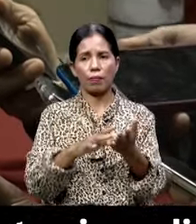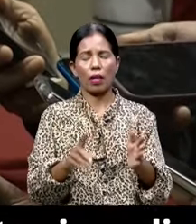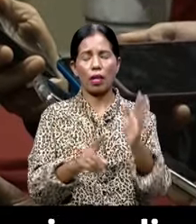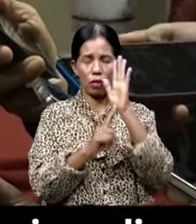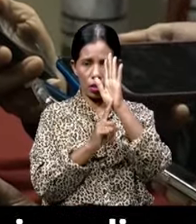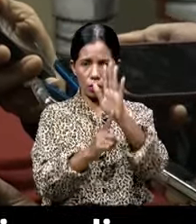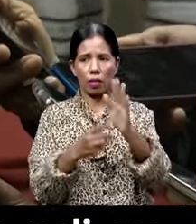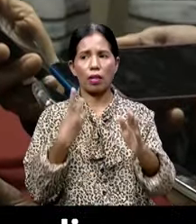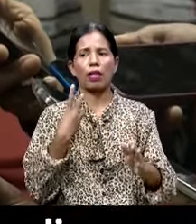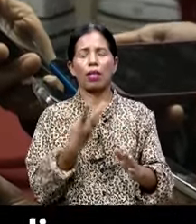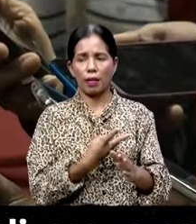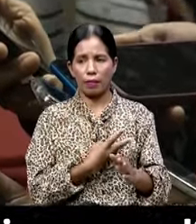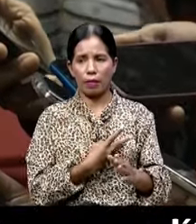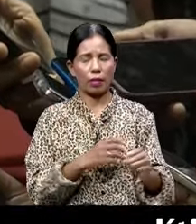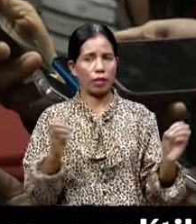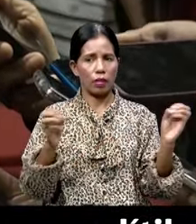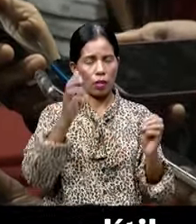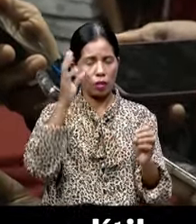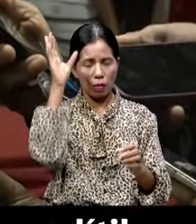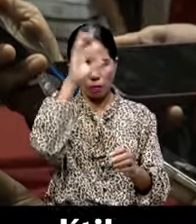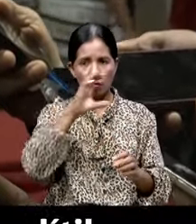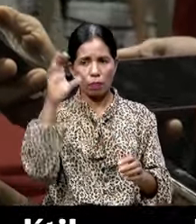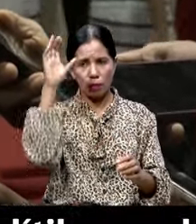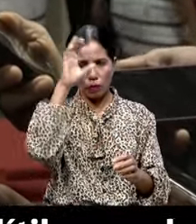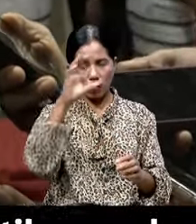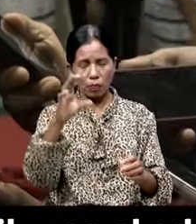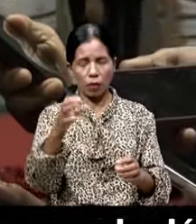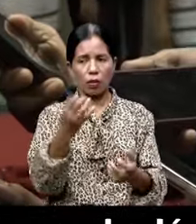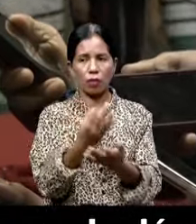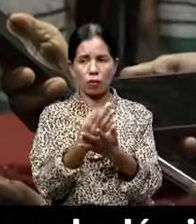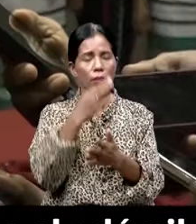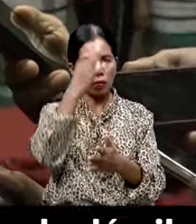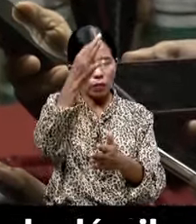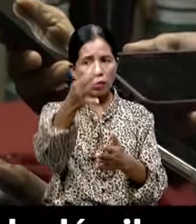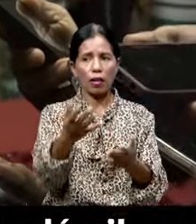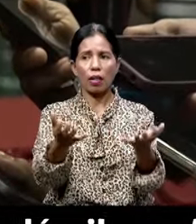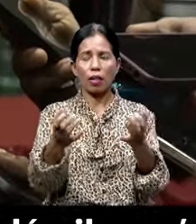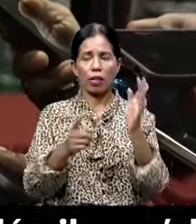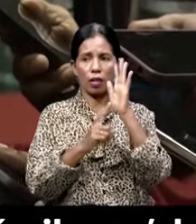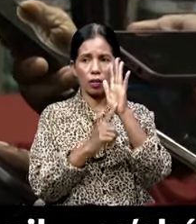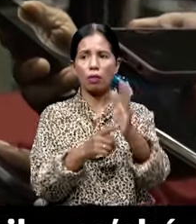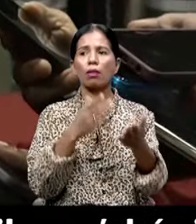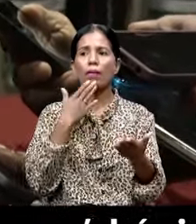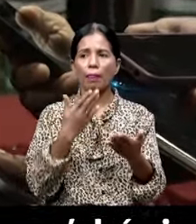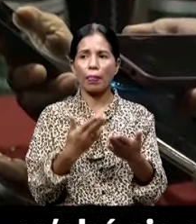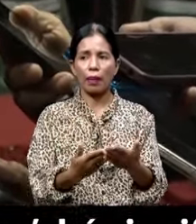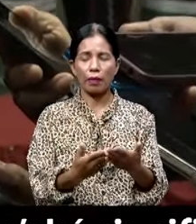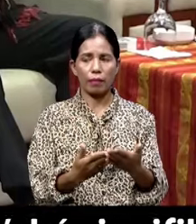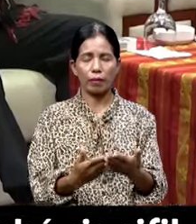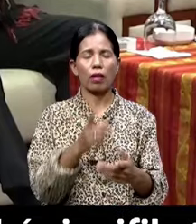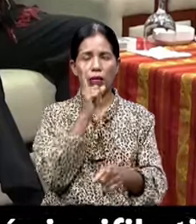que a mim lá só tu buscar de tenha lucro ba hoje mas a carga tudo qualidade e da neve se dia